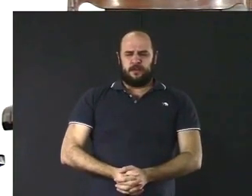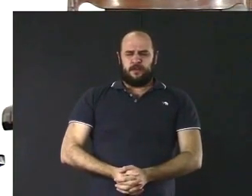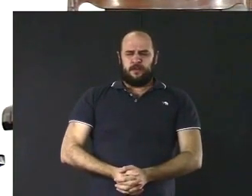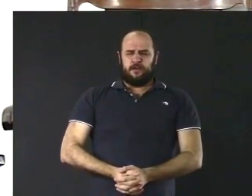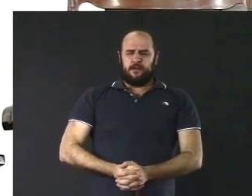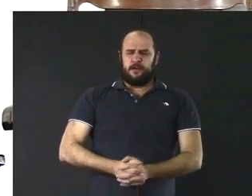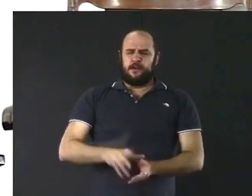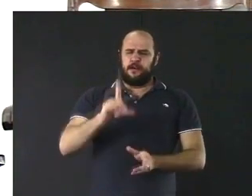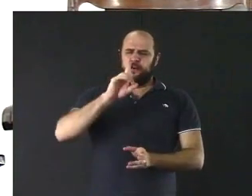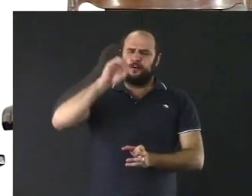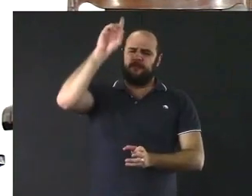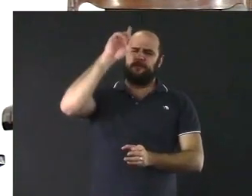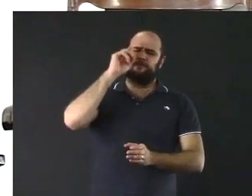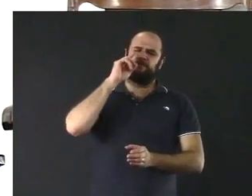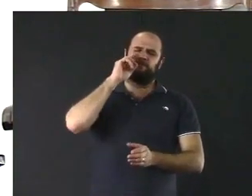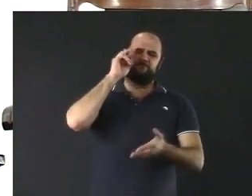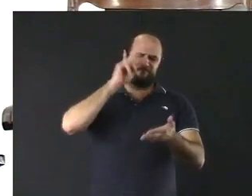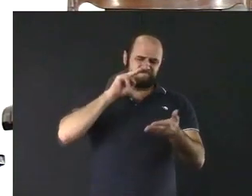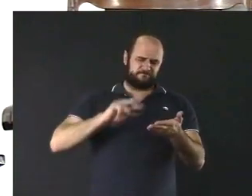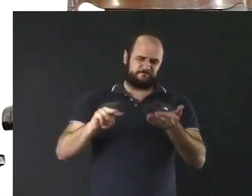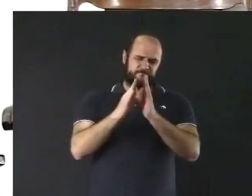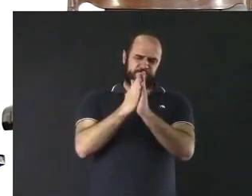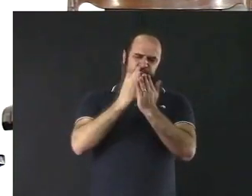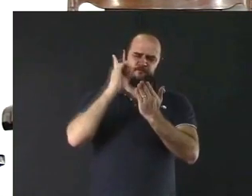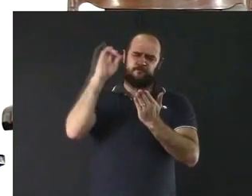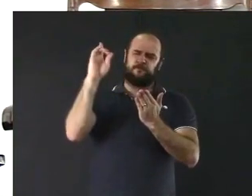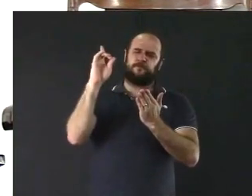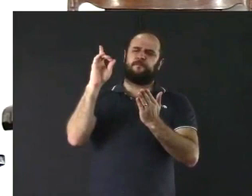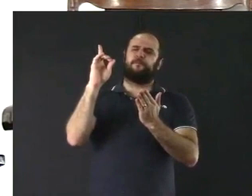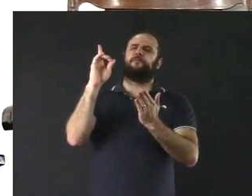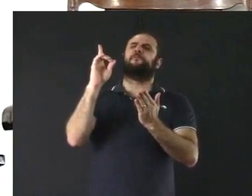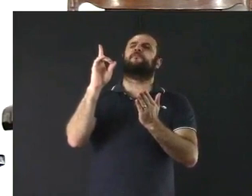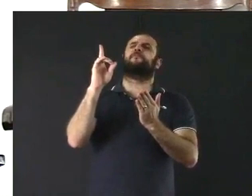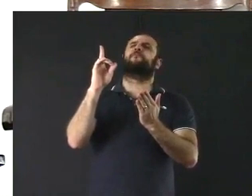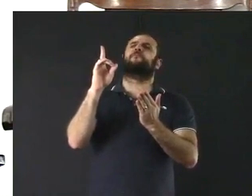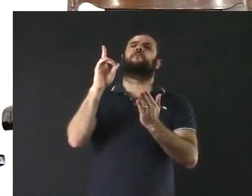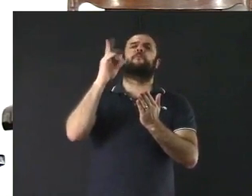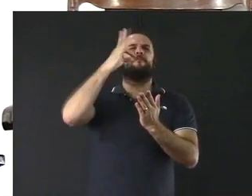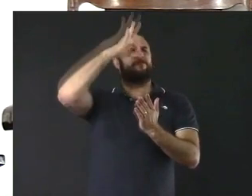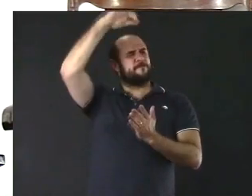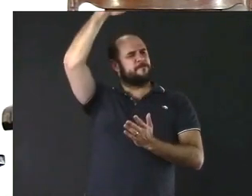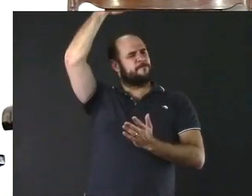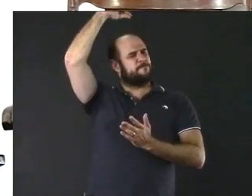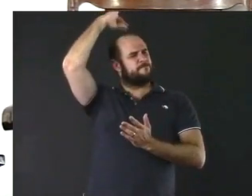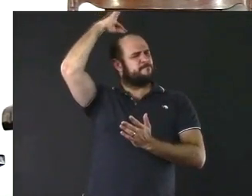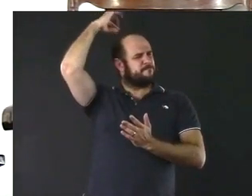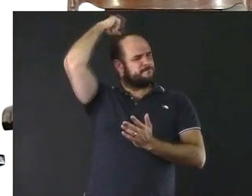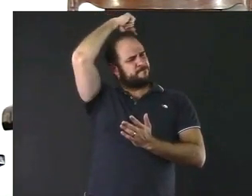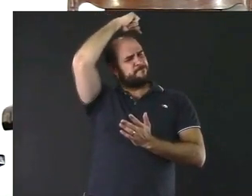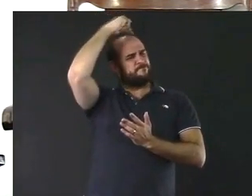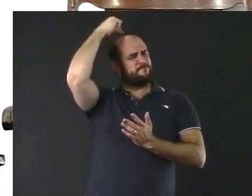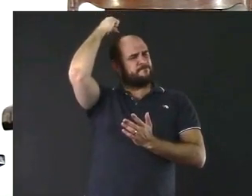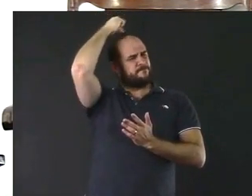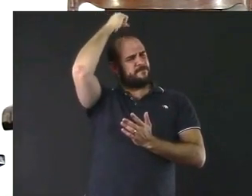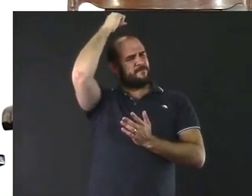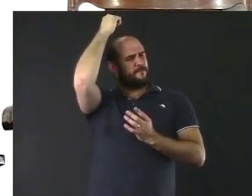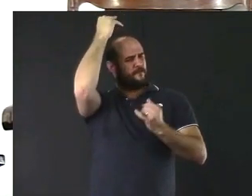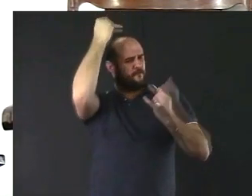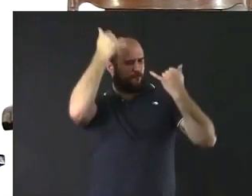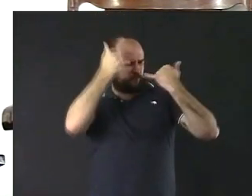Deus, Tua palavra foi lida e através do Teu Santo Espírito, fala nosso